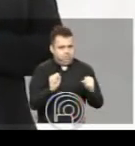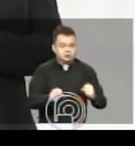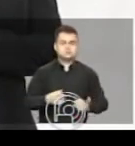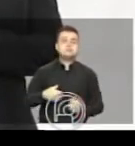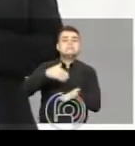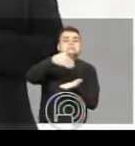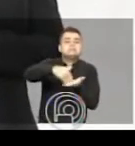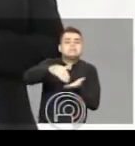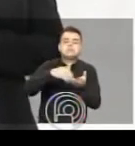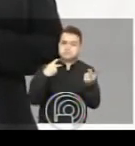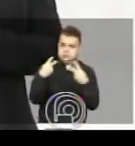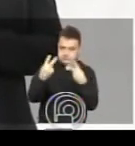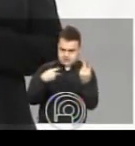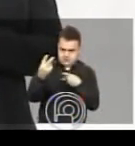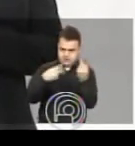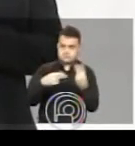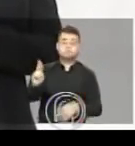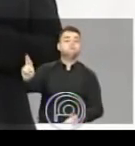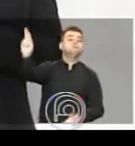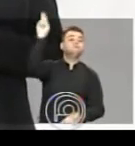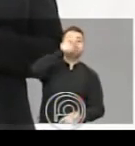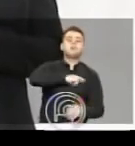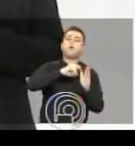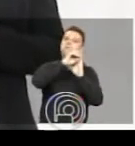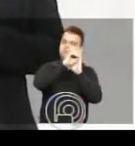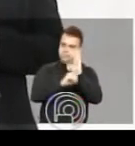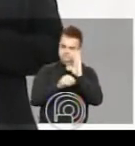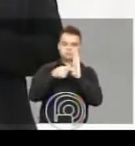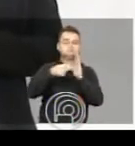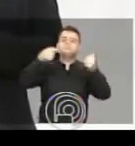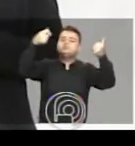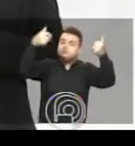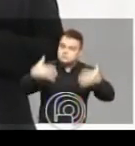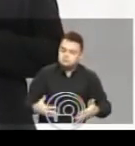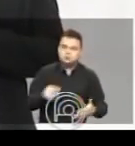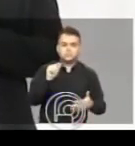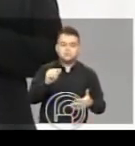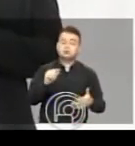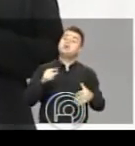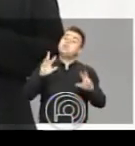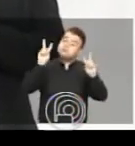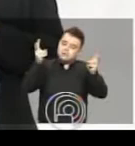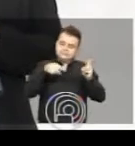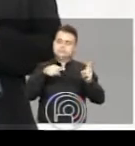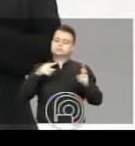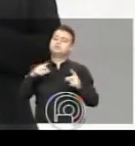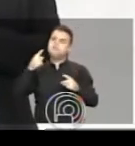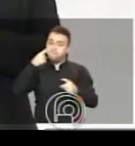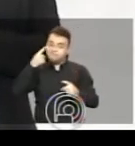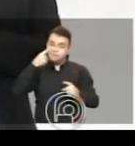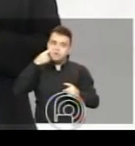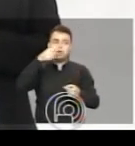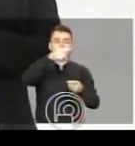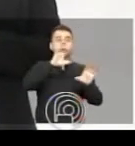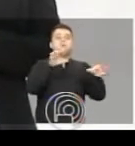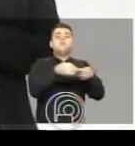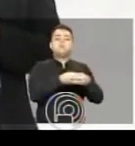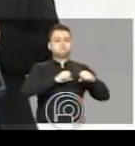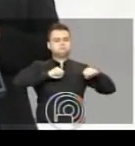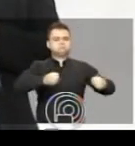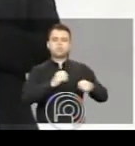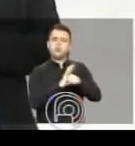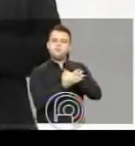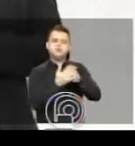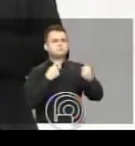de Trânsito respondeu à indicação por meio de ofício. Informa que o assunto está sendo tratado junto ao Comitê de Enfrentamento